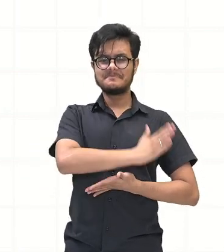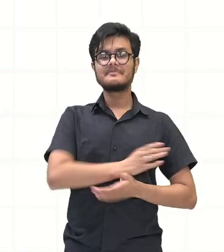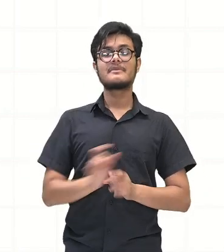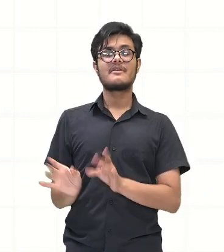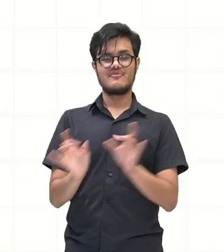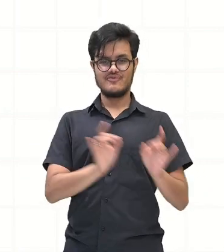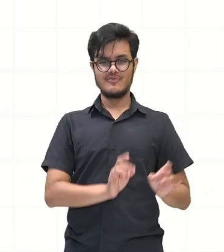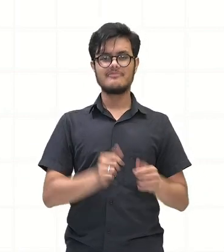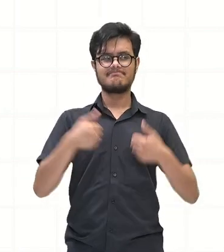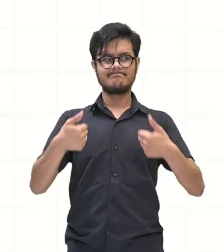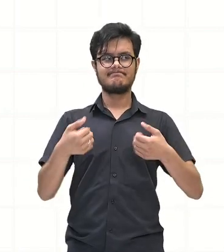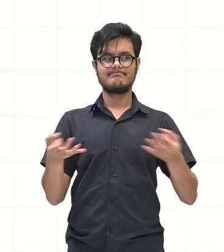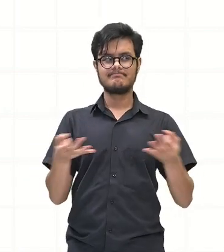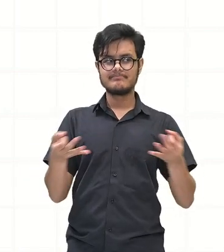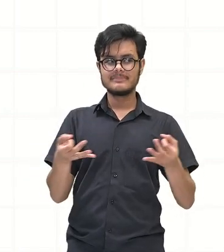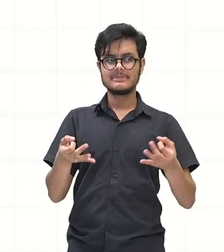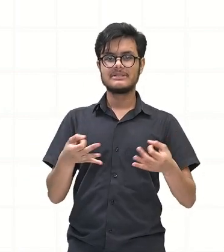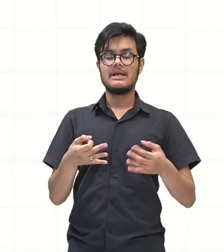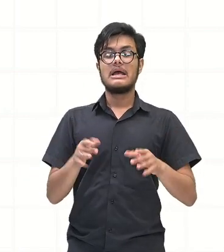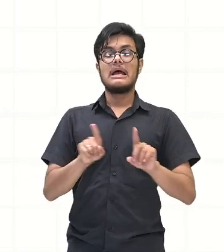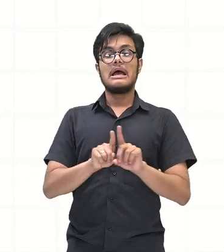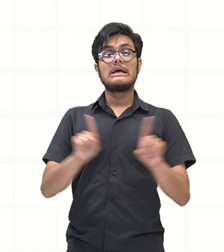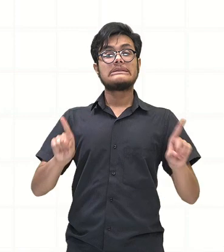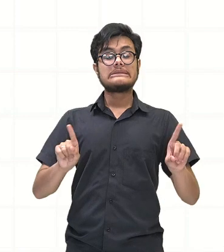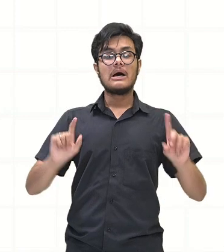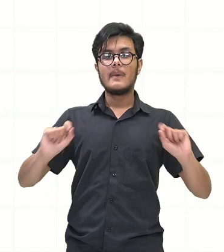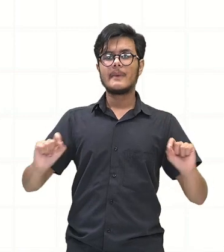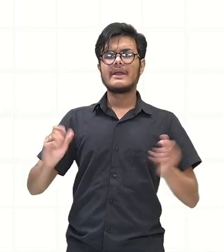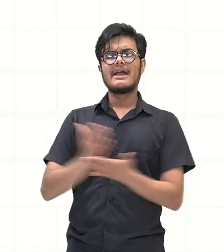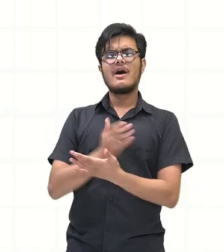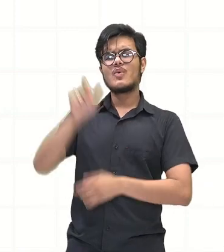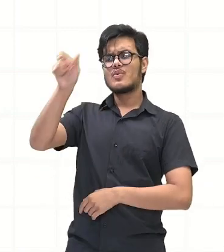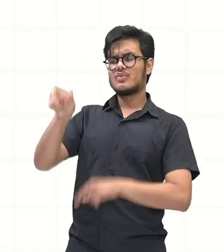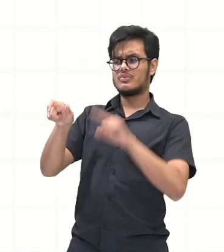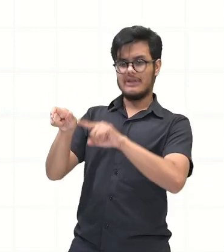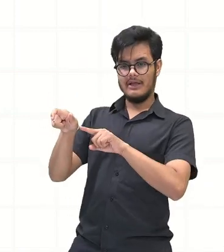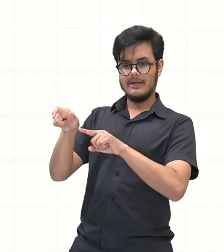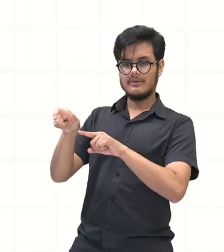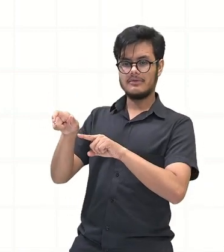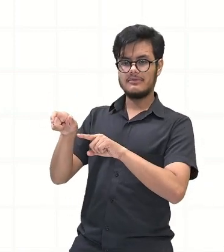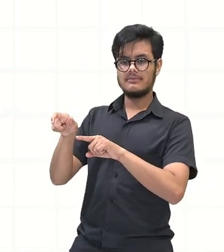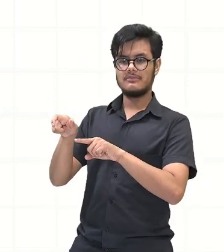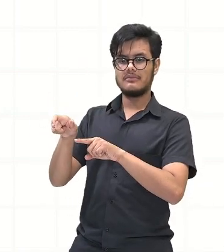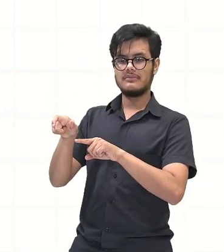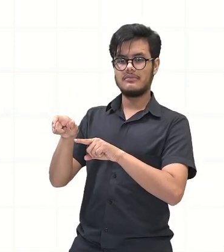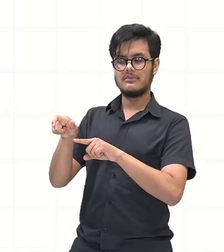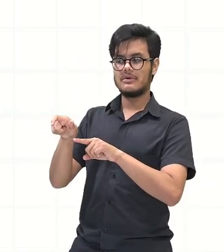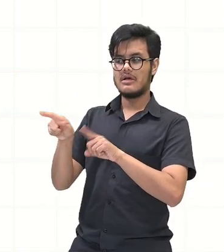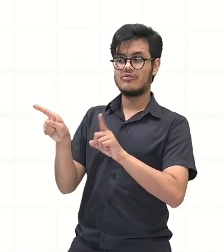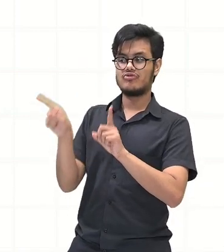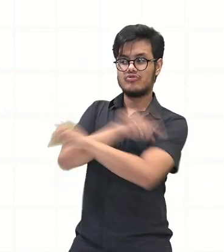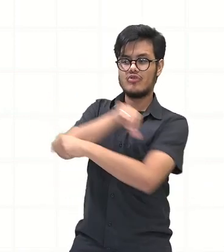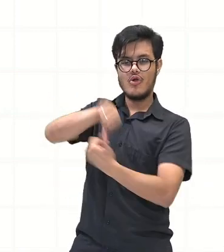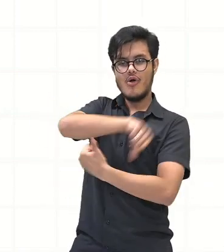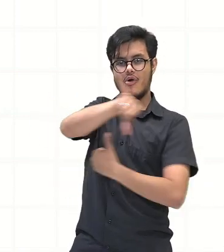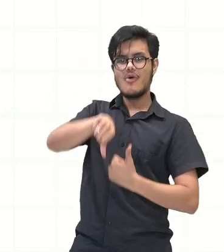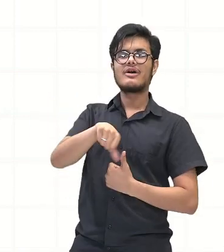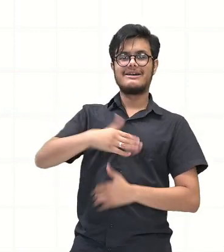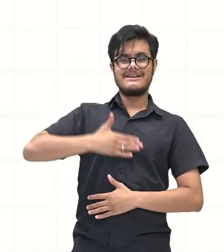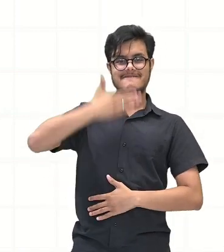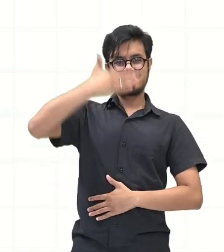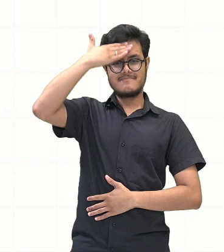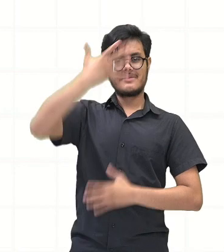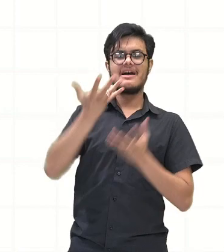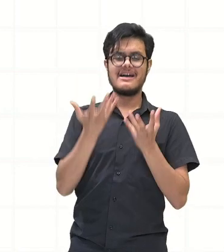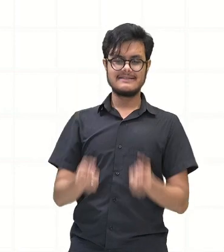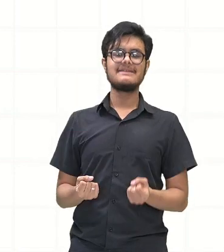houve ali a expansão do islamismo. Então, muitos negros africanos começaram a se converter ao islamismo,